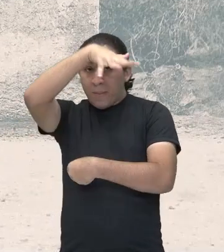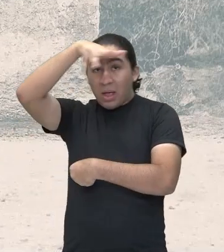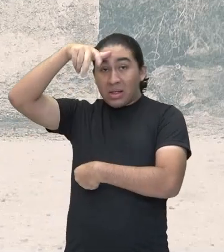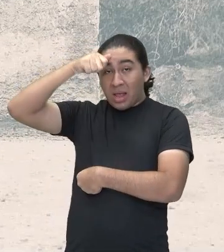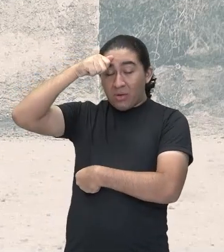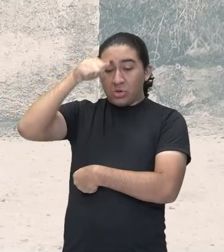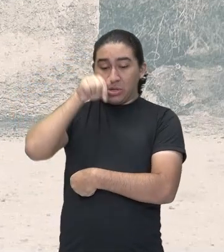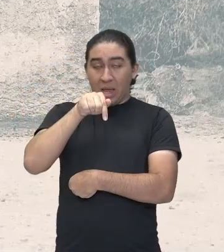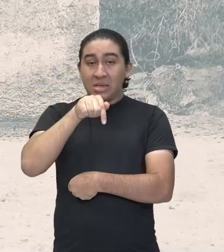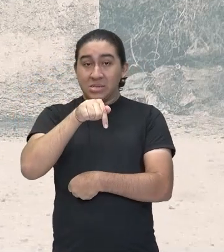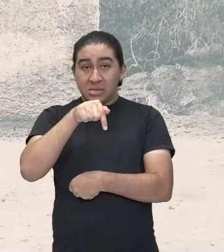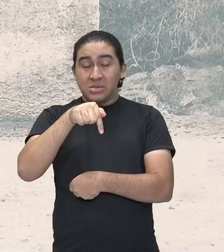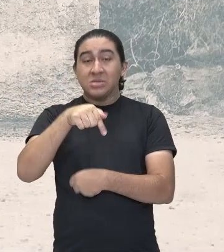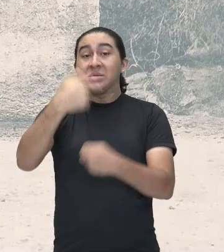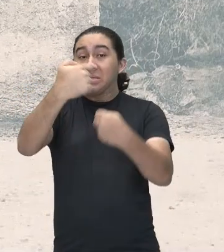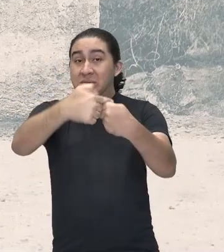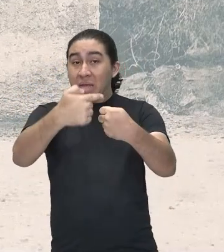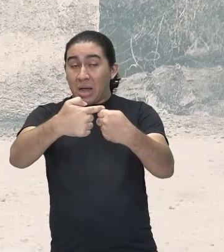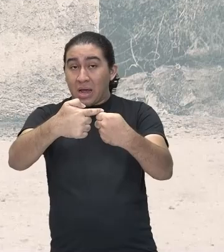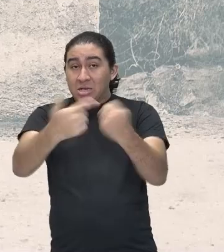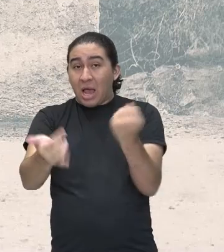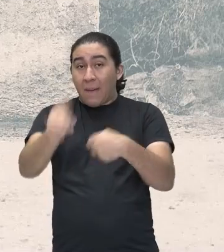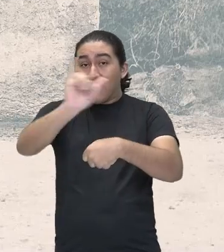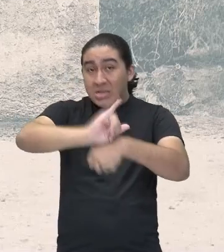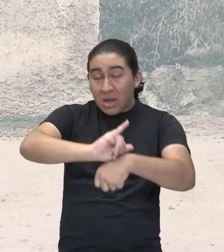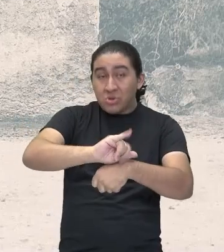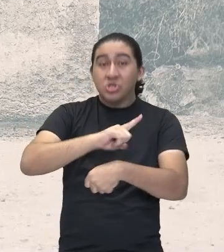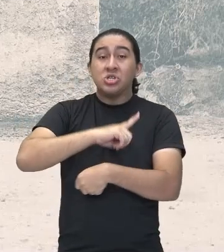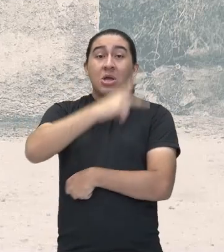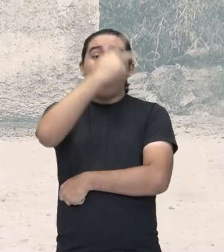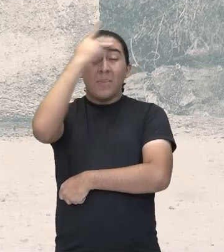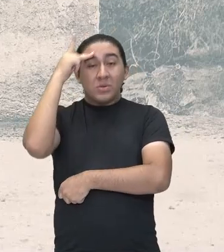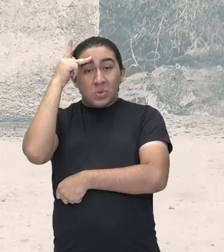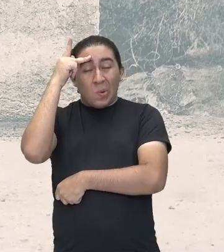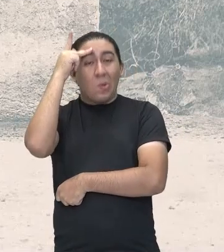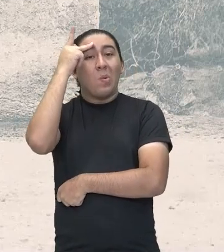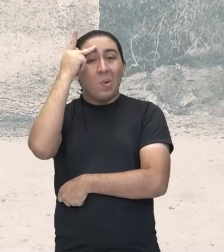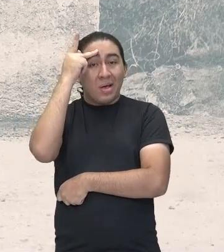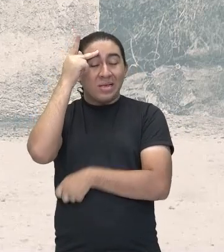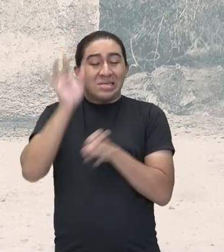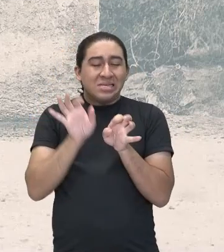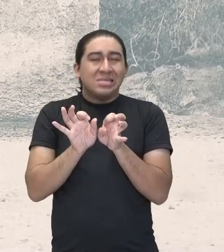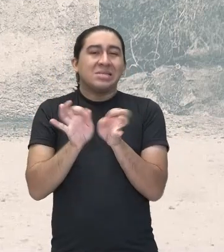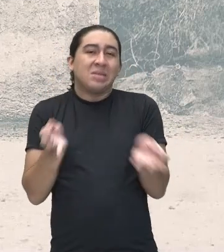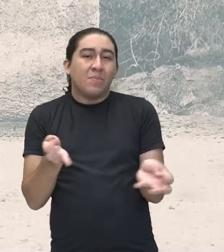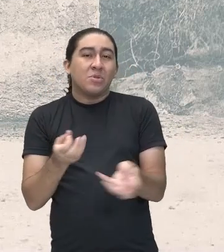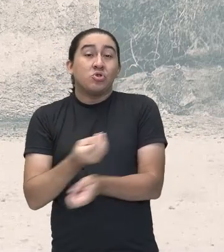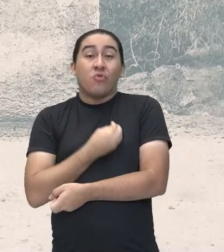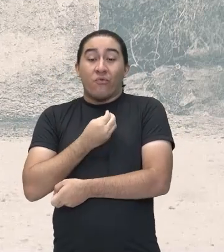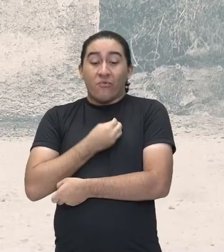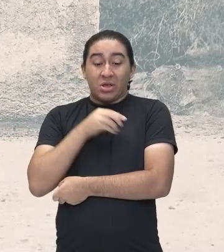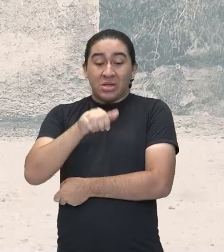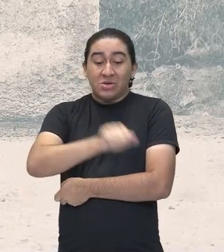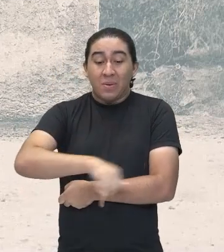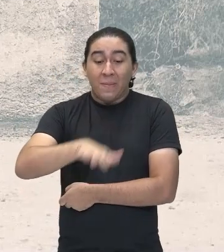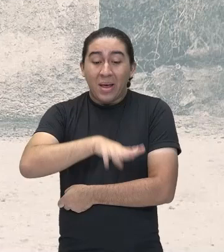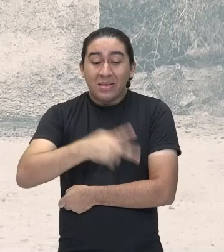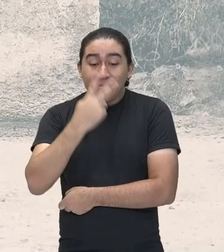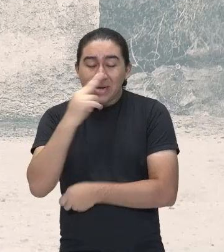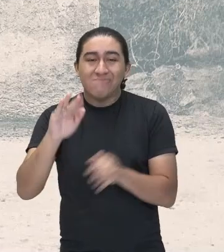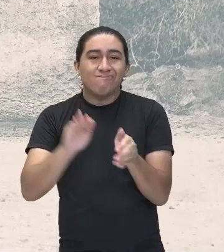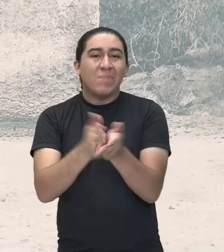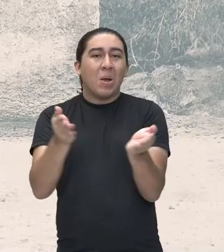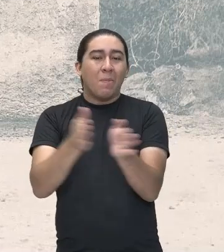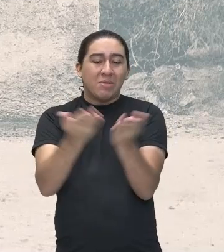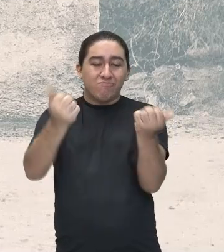nós tínhamos exatamente pessoas humildes que estavam ali vivendo em uma situação de miséria. Então perceba